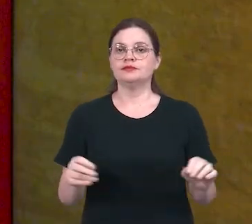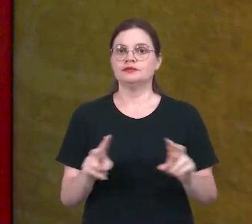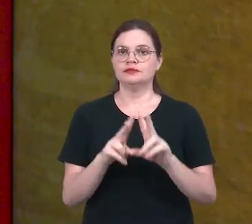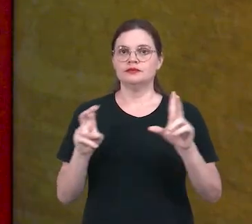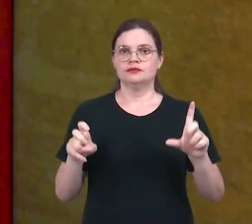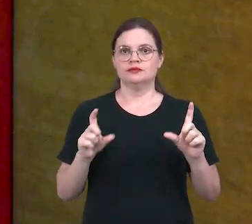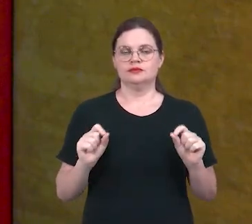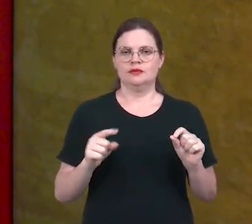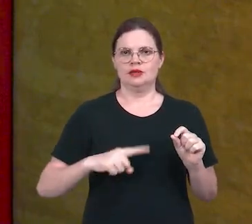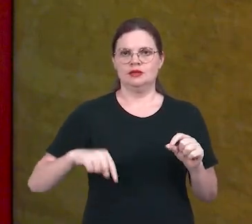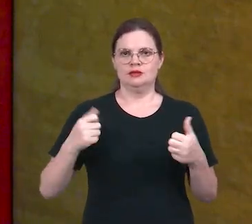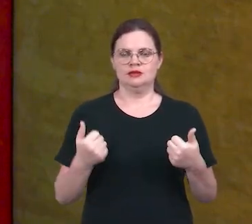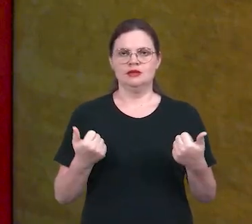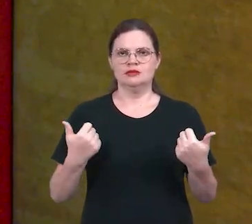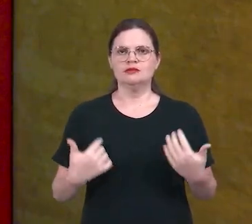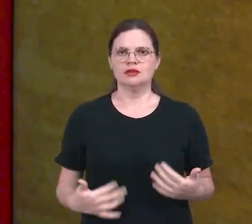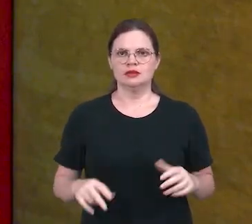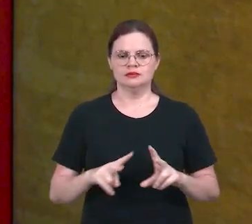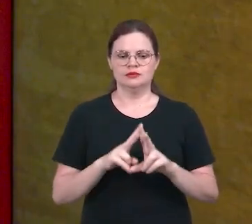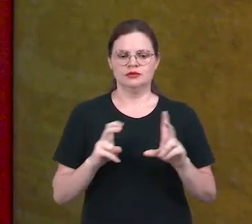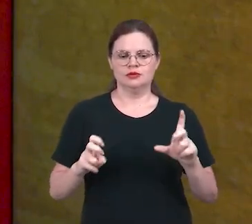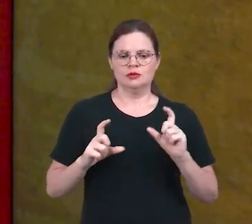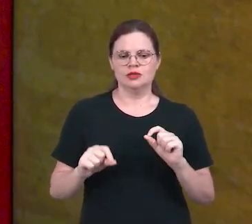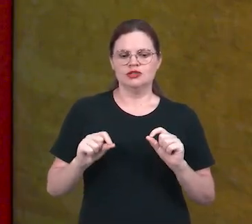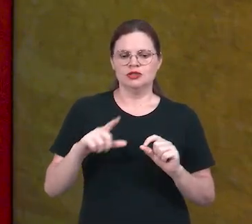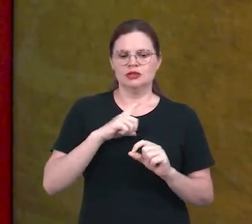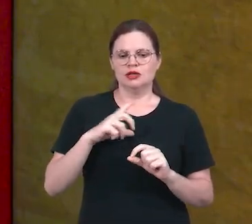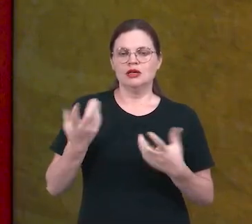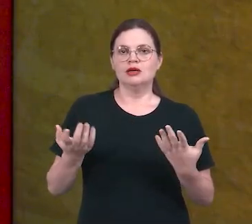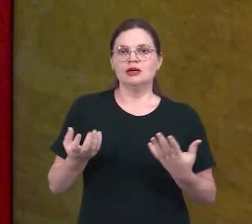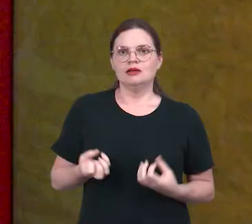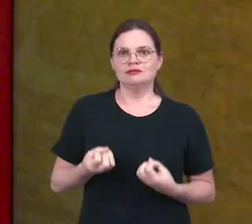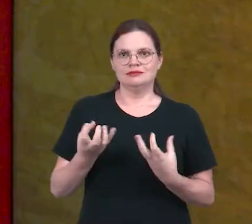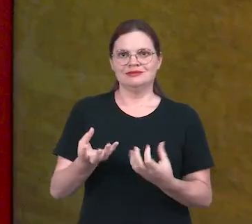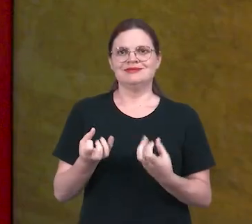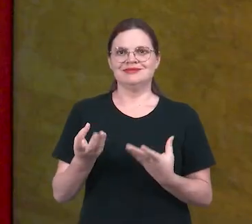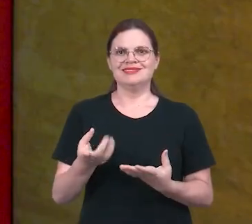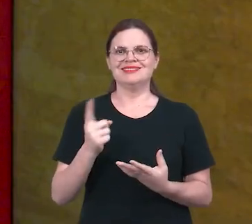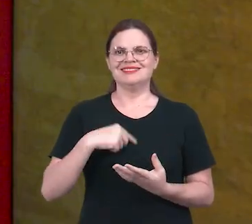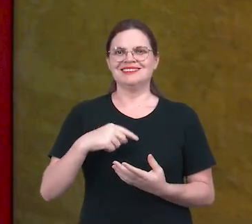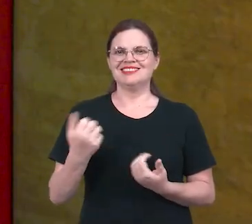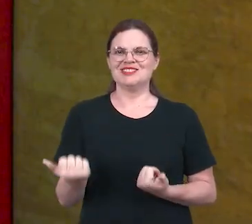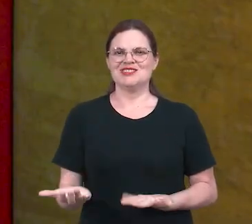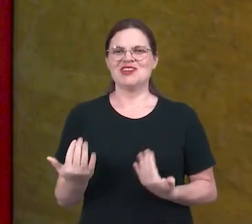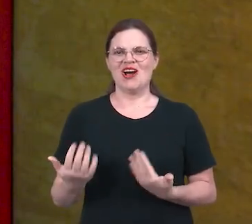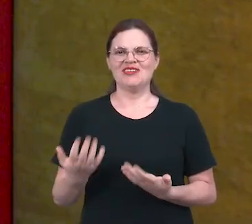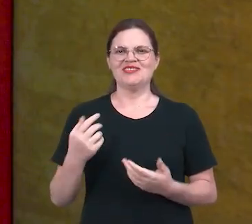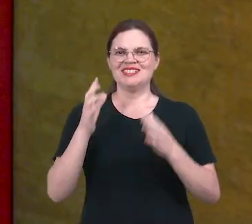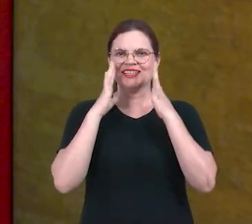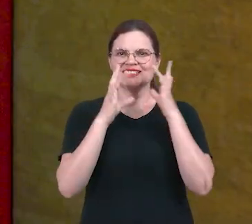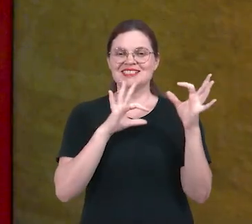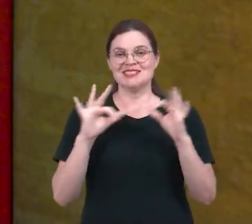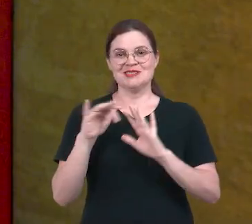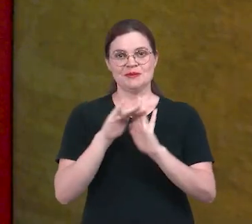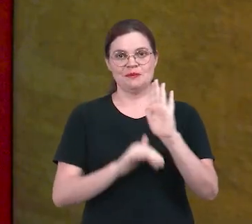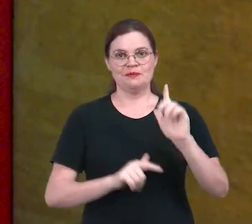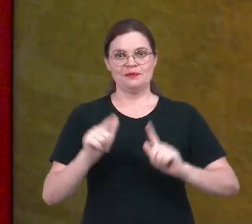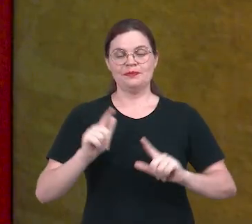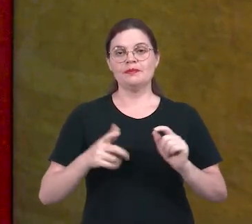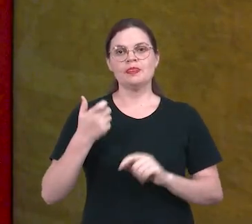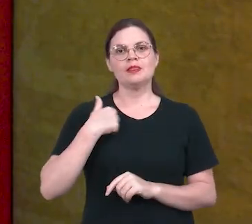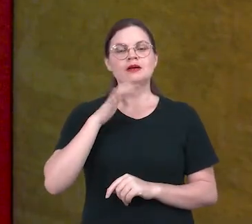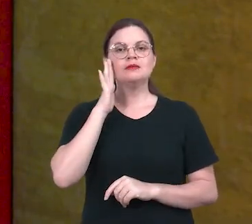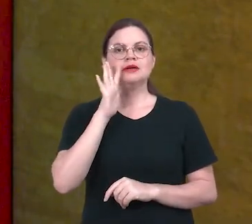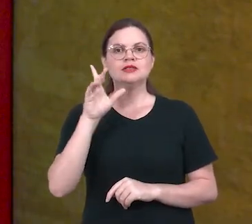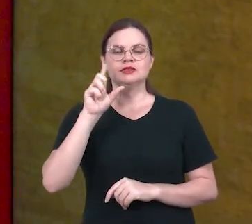desse aspecto, já que nós mencionamos e temos recebido informação que jovens estão assistindo esse programa, né? Ali nós vimos na vida